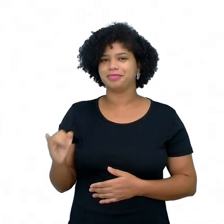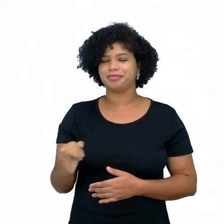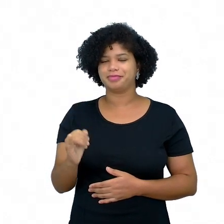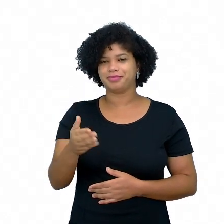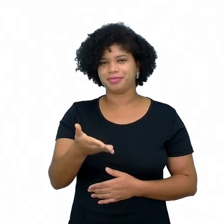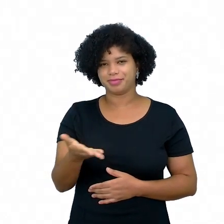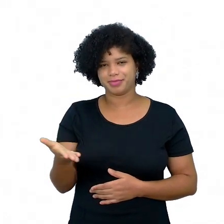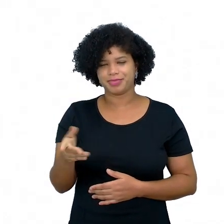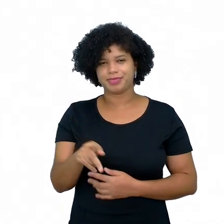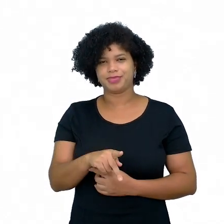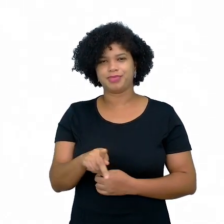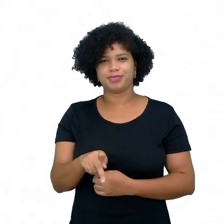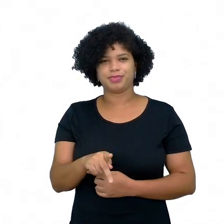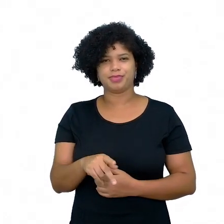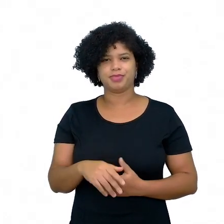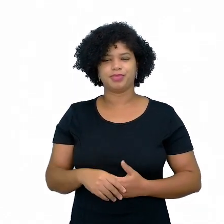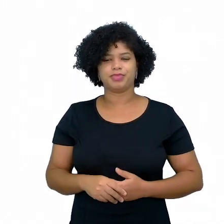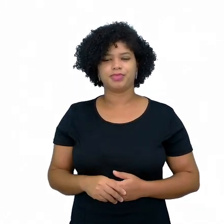o professor.